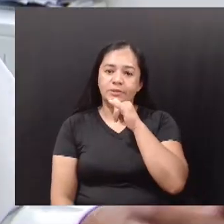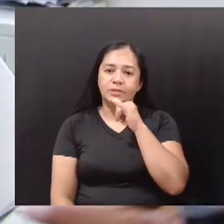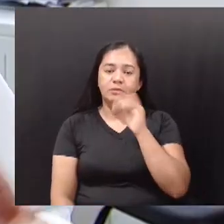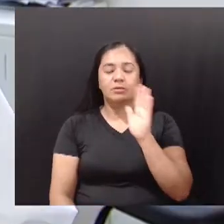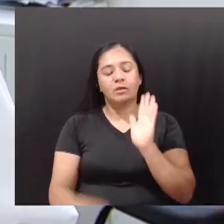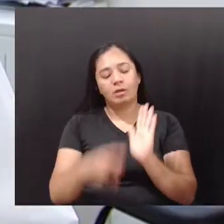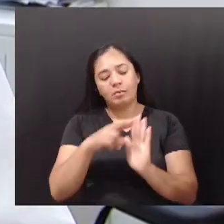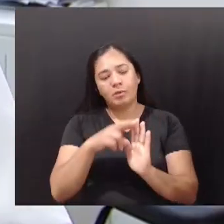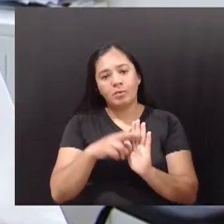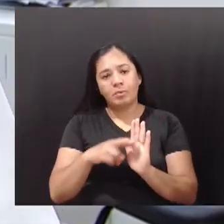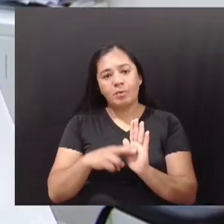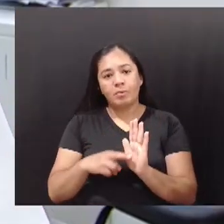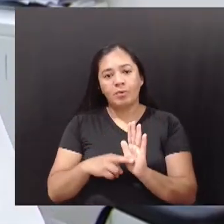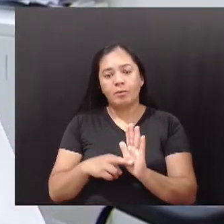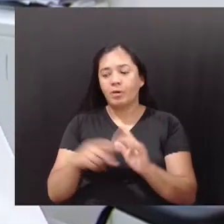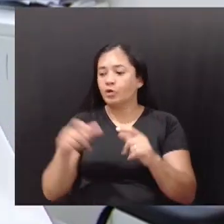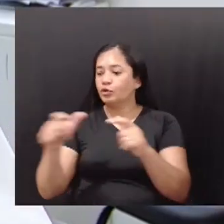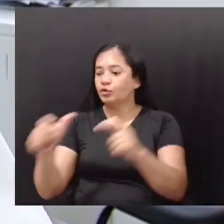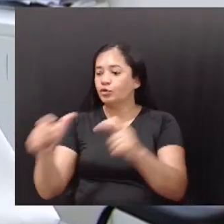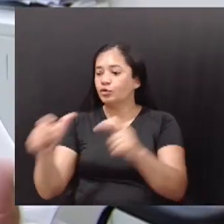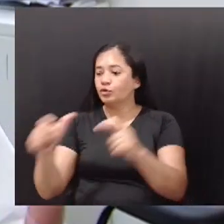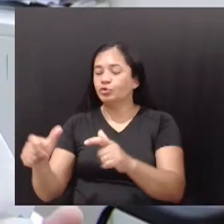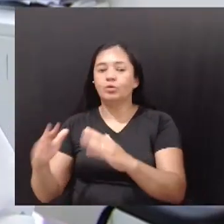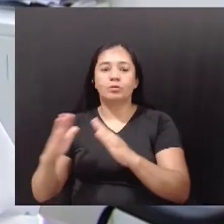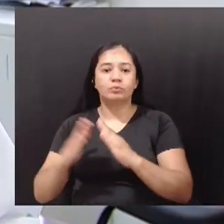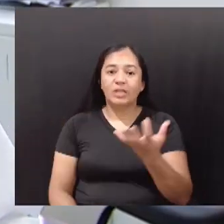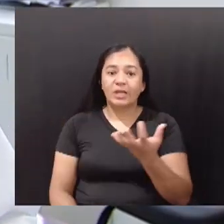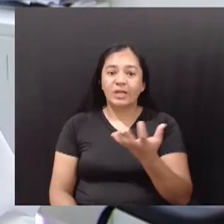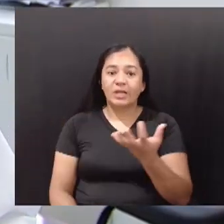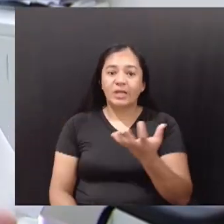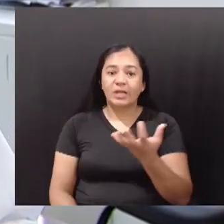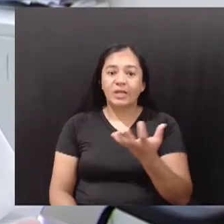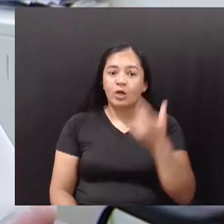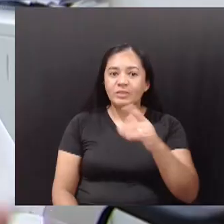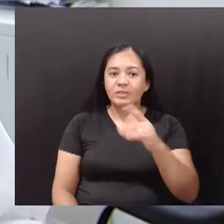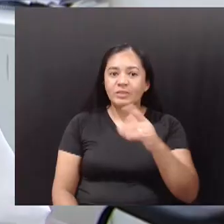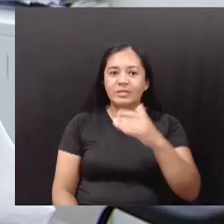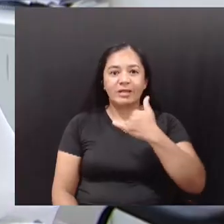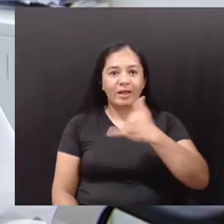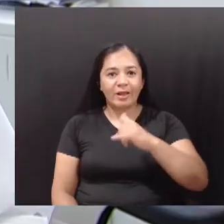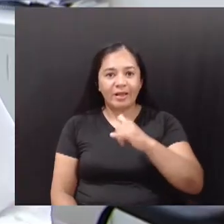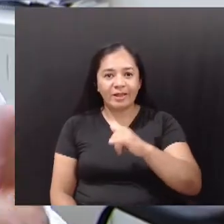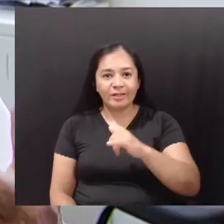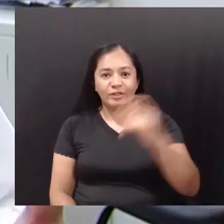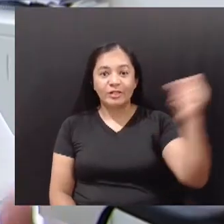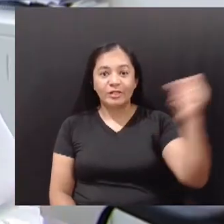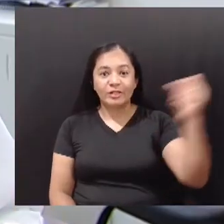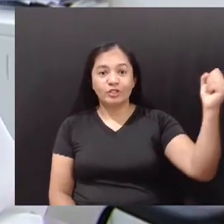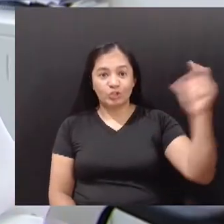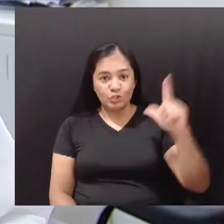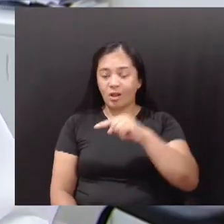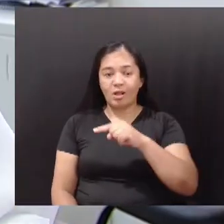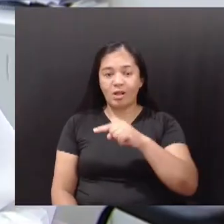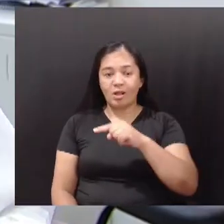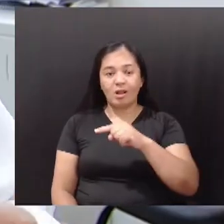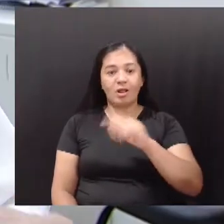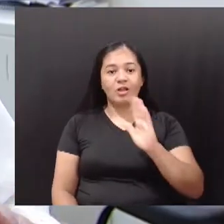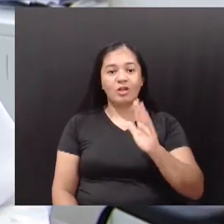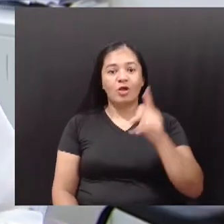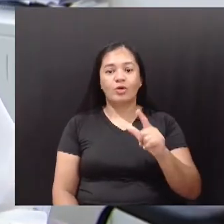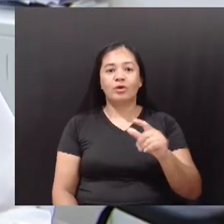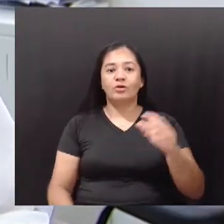de um núcleo habitacional, né? Se você já conseguir colocar energia elétrica, energia solar para aquecimento dos chuveiros